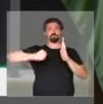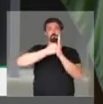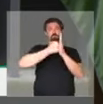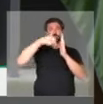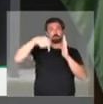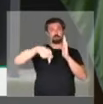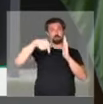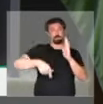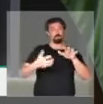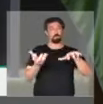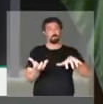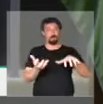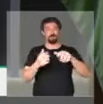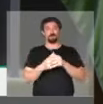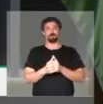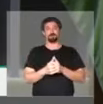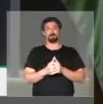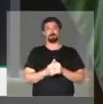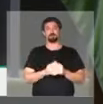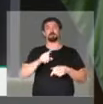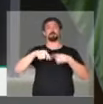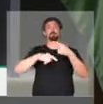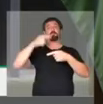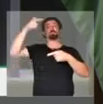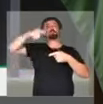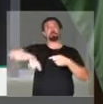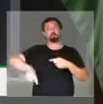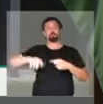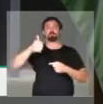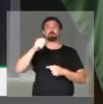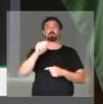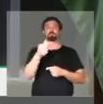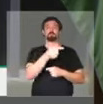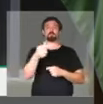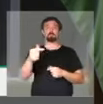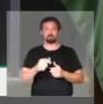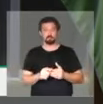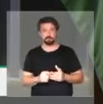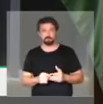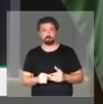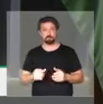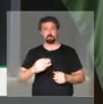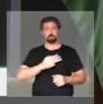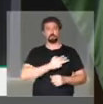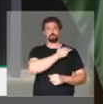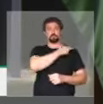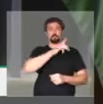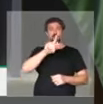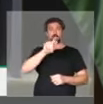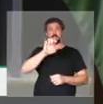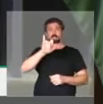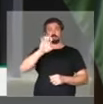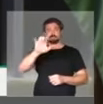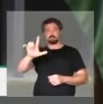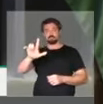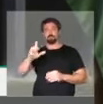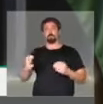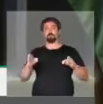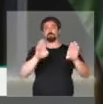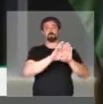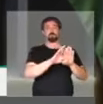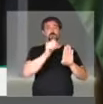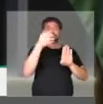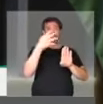Congresso Nacional e voltou a fazer isso em 1977 com o general Geisel, onde fechou por